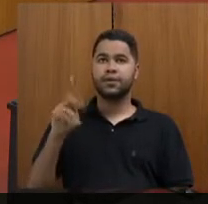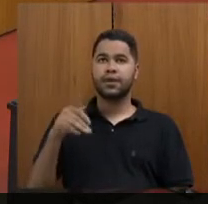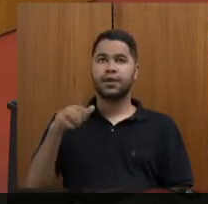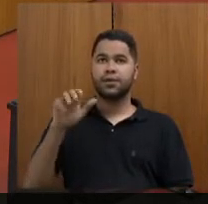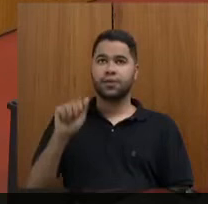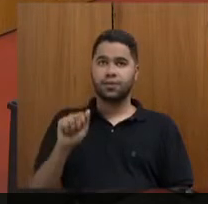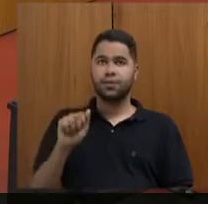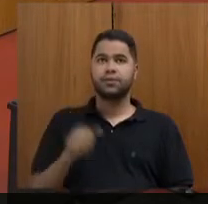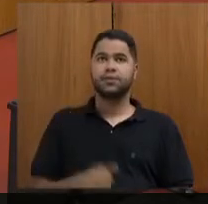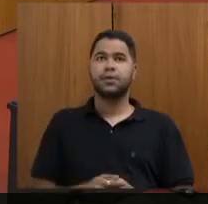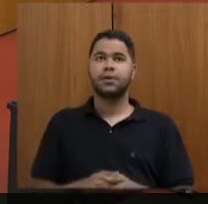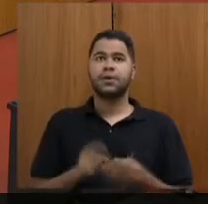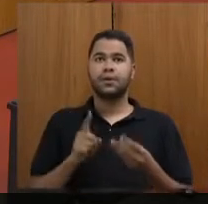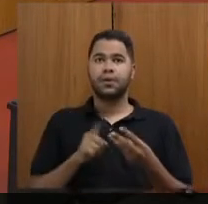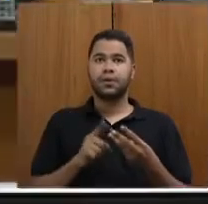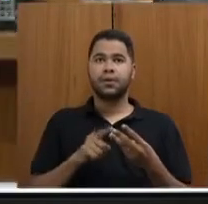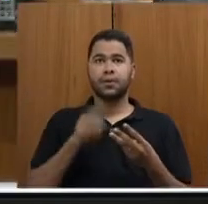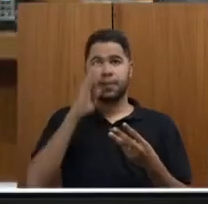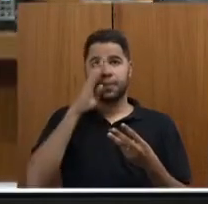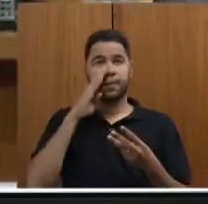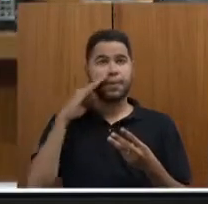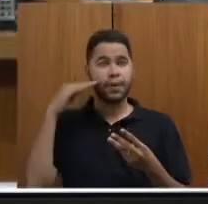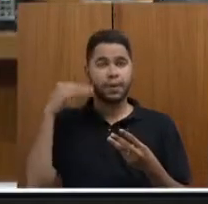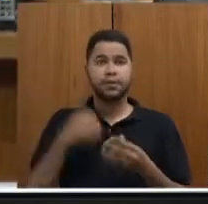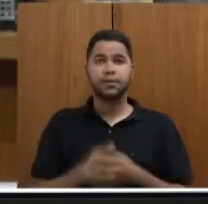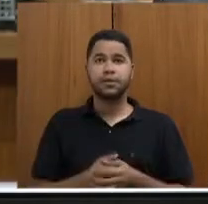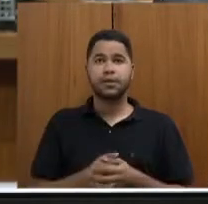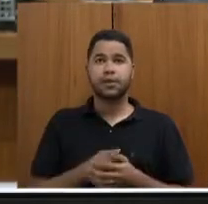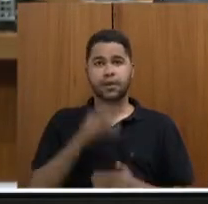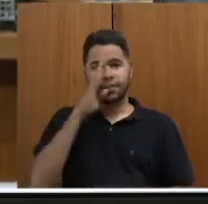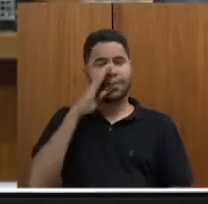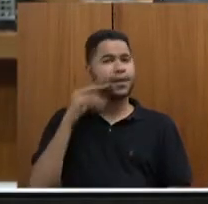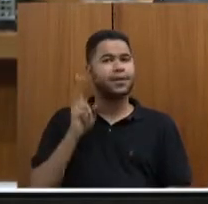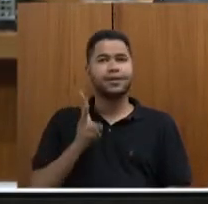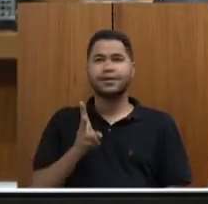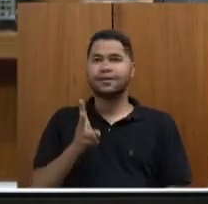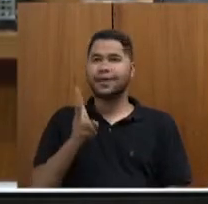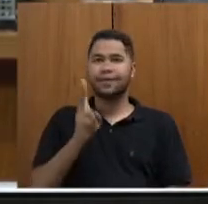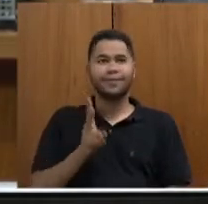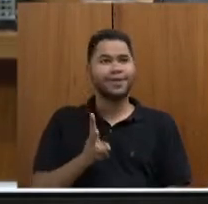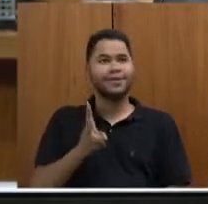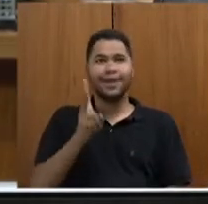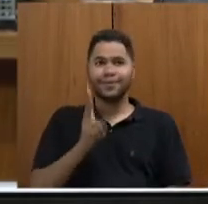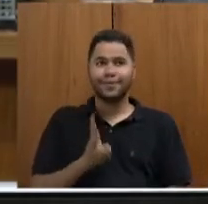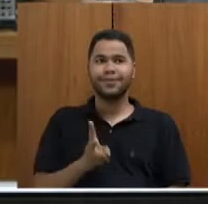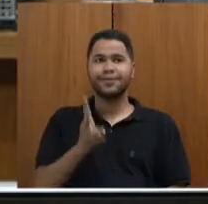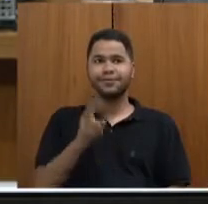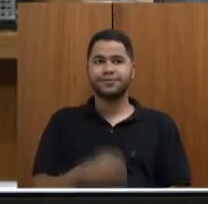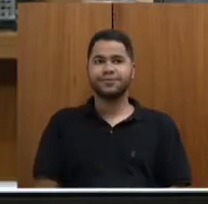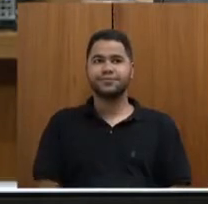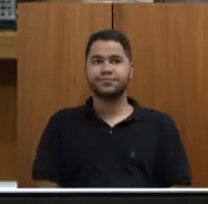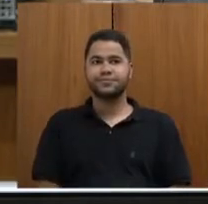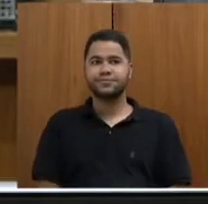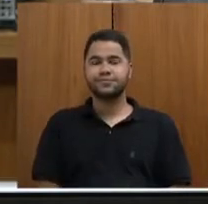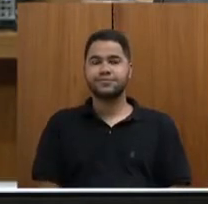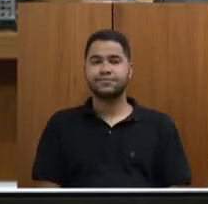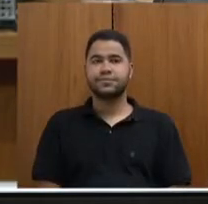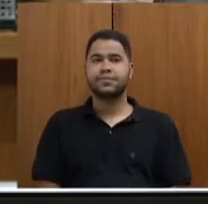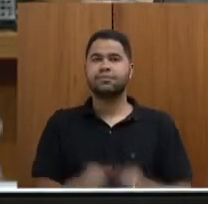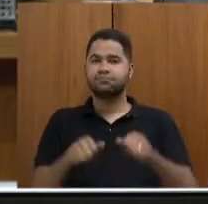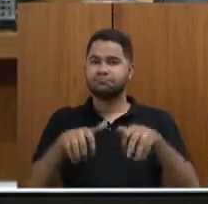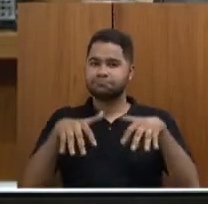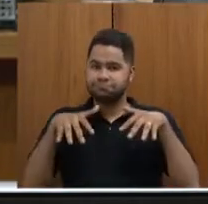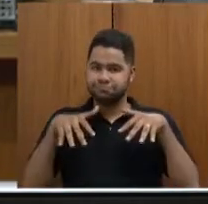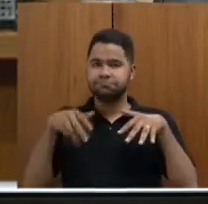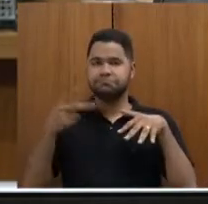deputada Beatriz Cerqueira. Beatriz está sempre aqui, está participando de todas as audiências